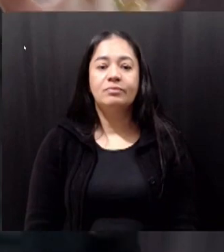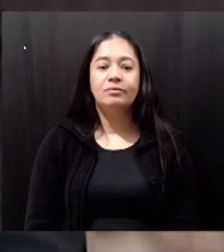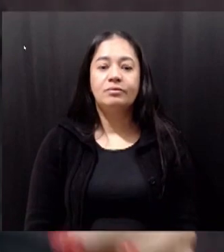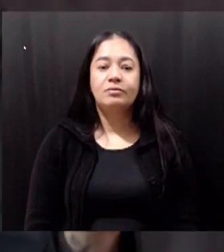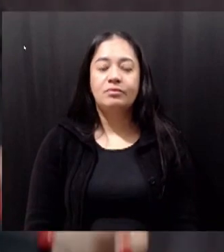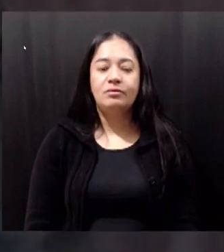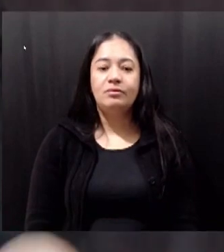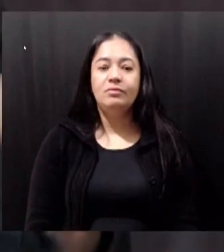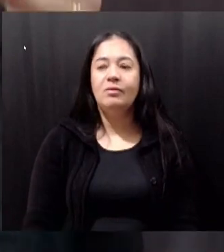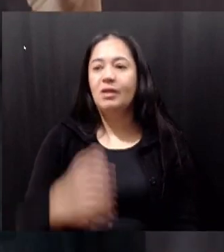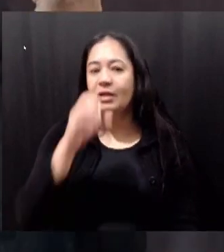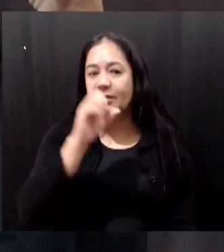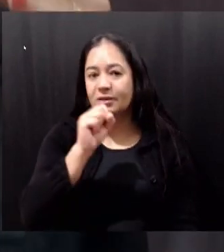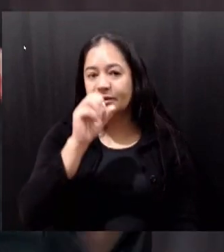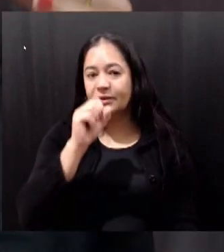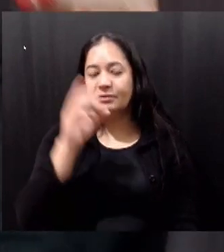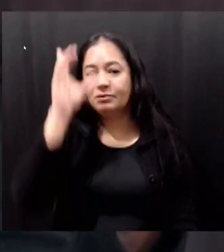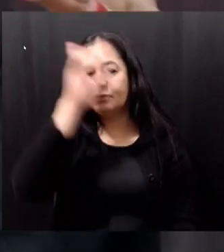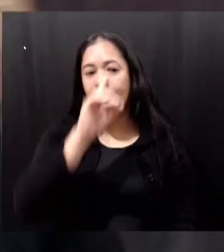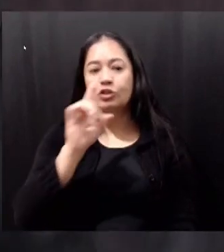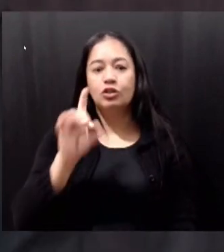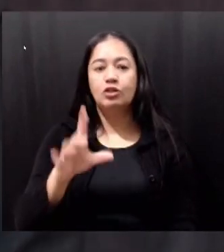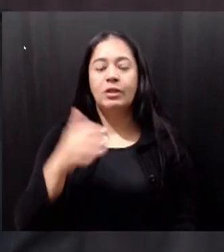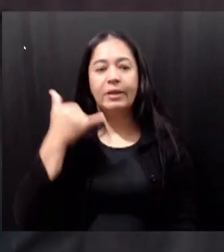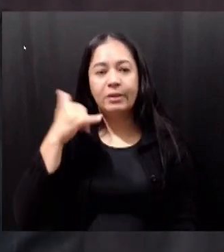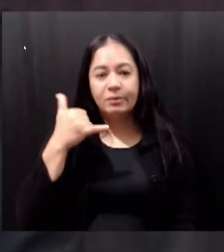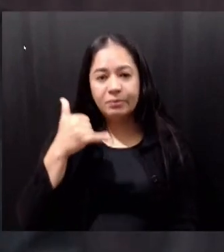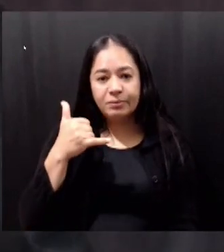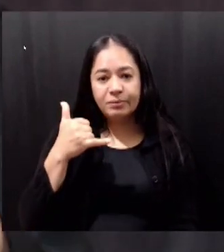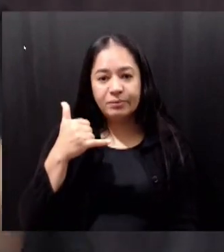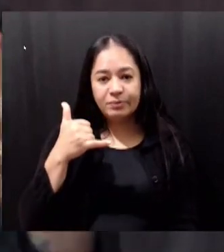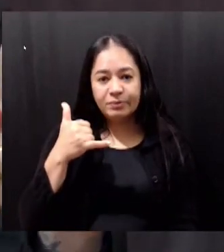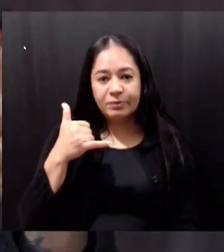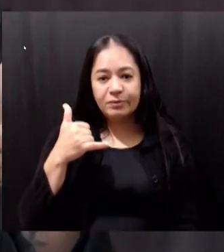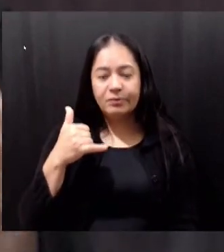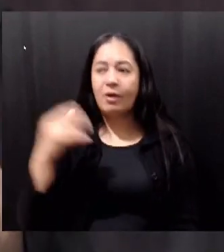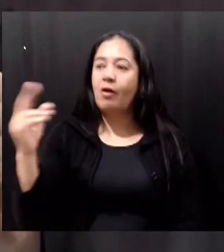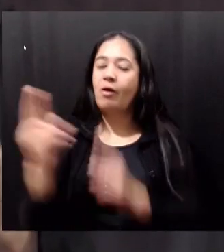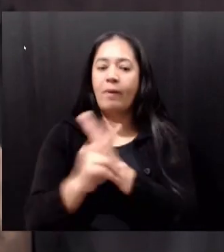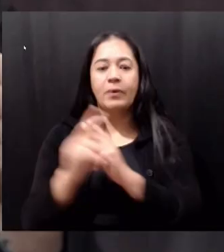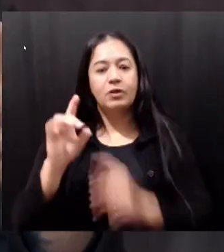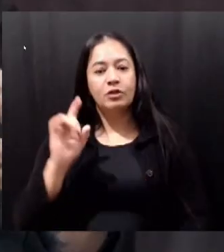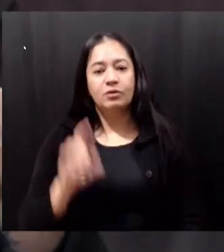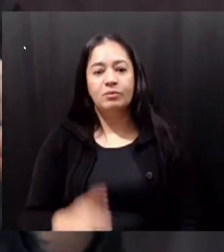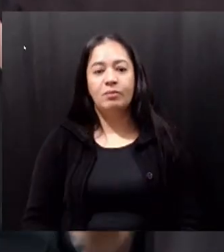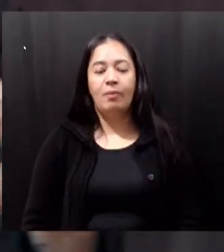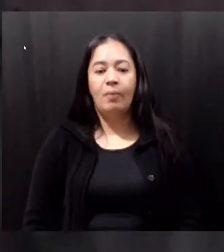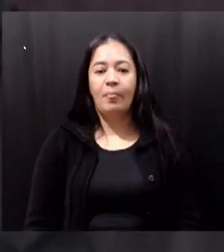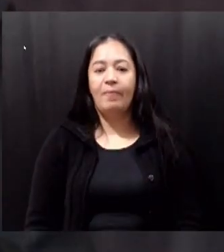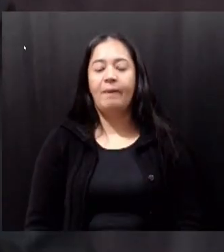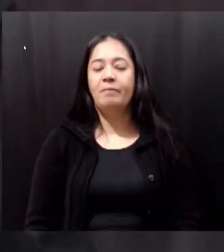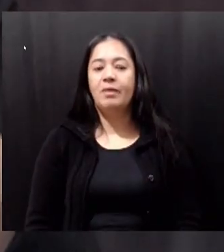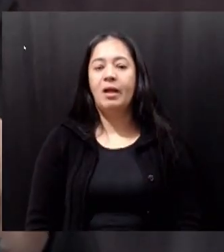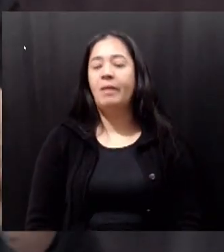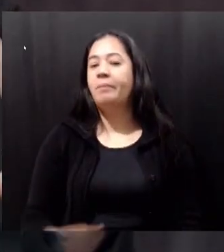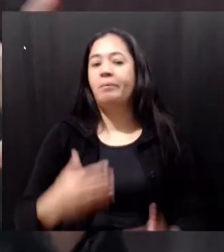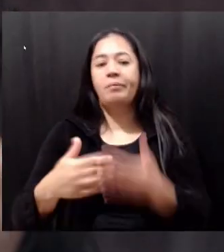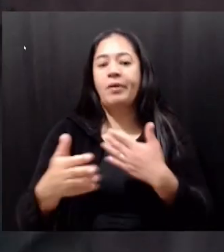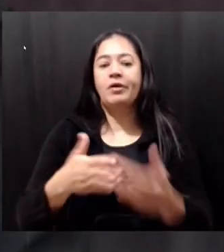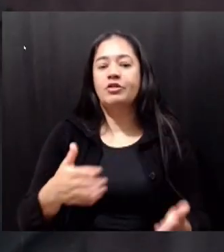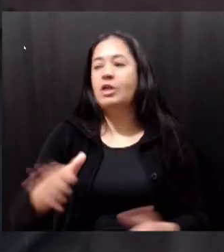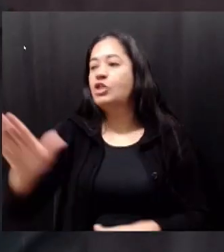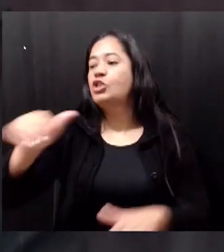semana, apenas para uma real emergência, né? E não para ser acionado